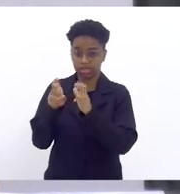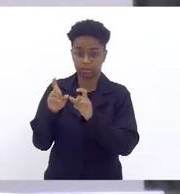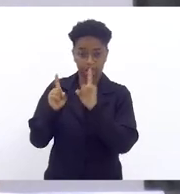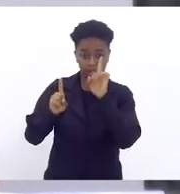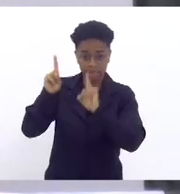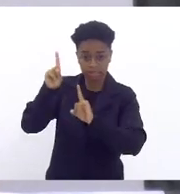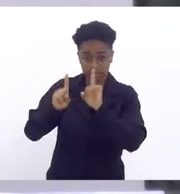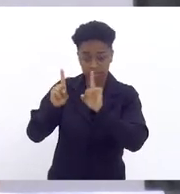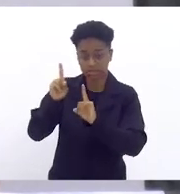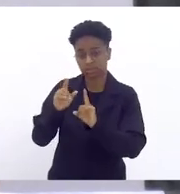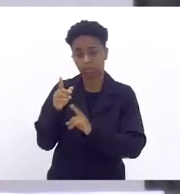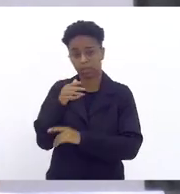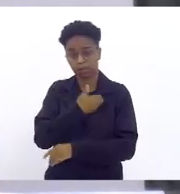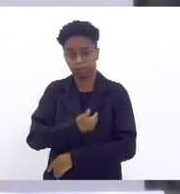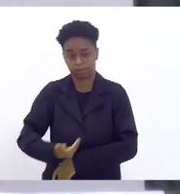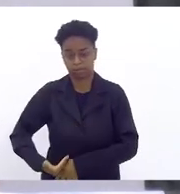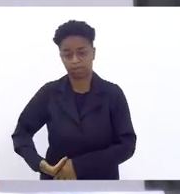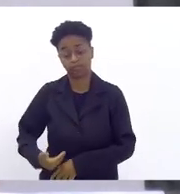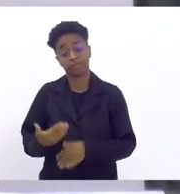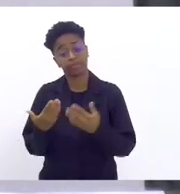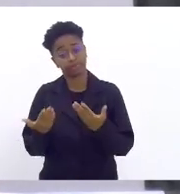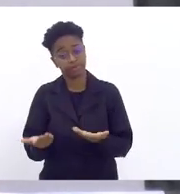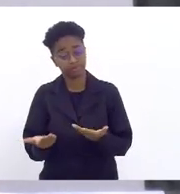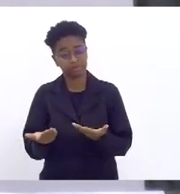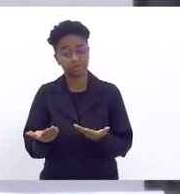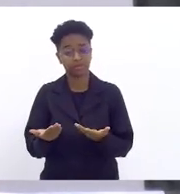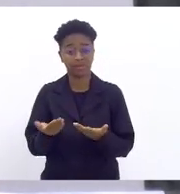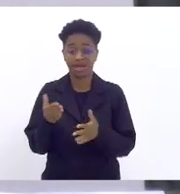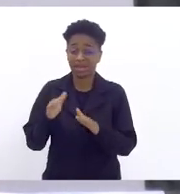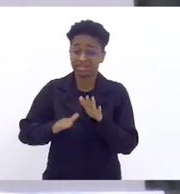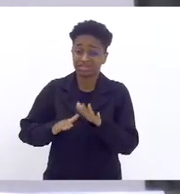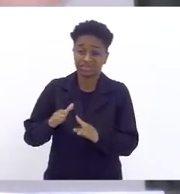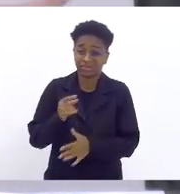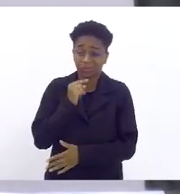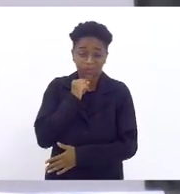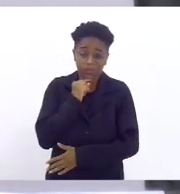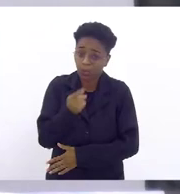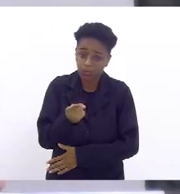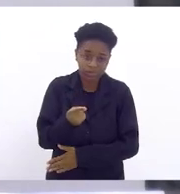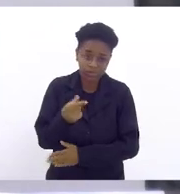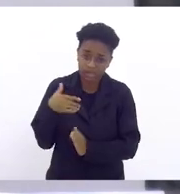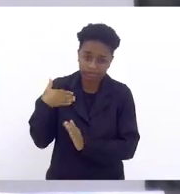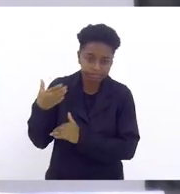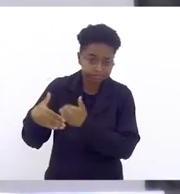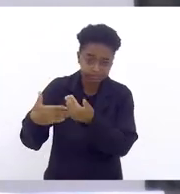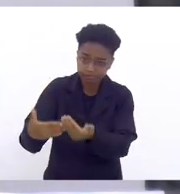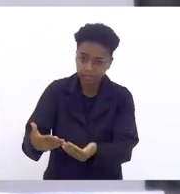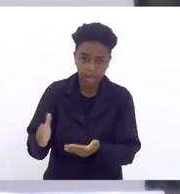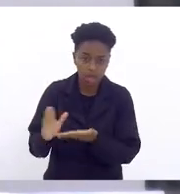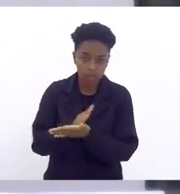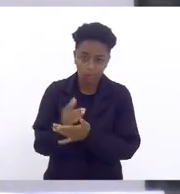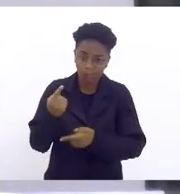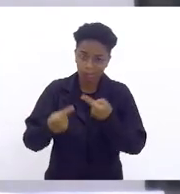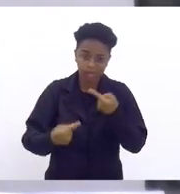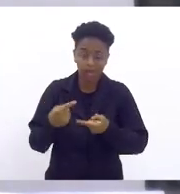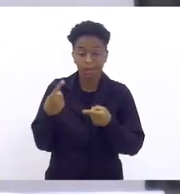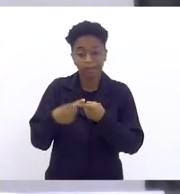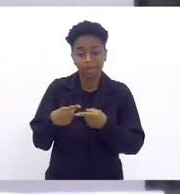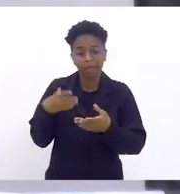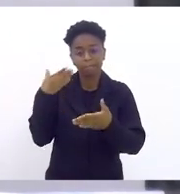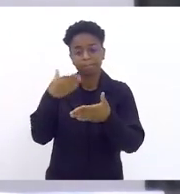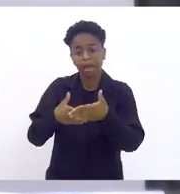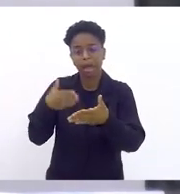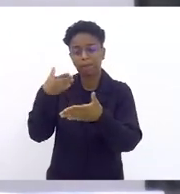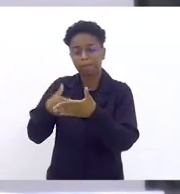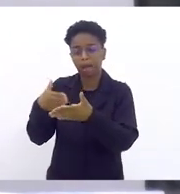públicas né então muita das vezes você não consegue avançar em algumas políticas porque nós encontramos